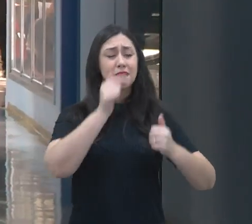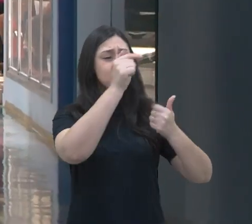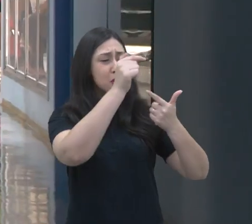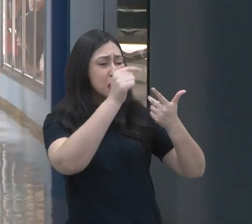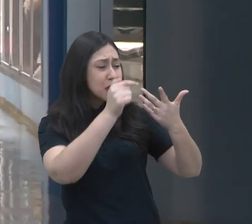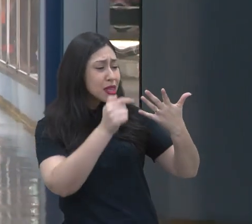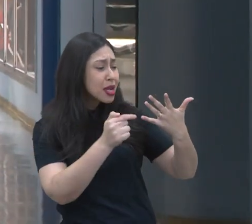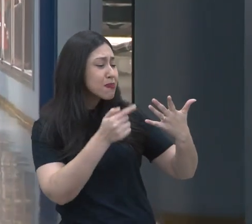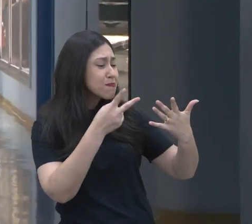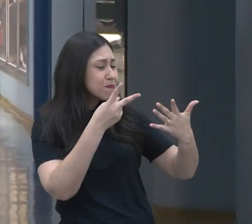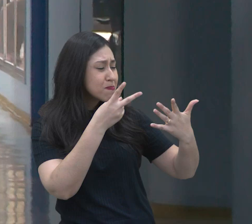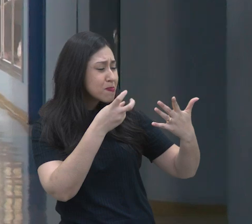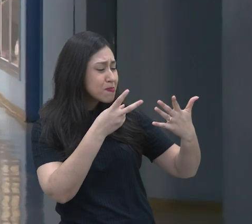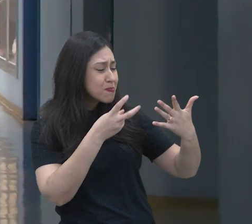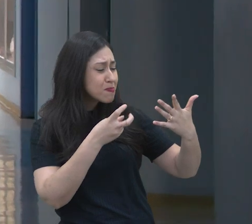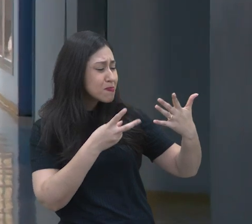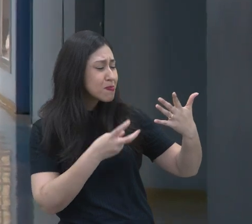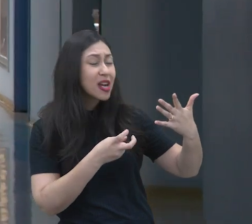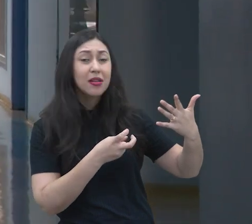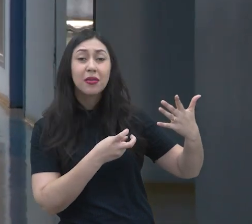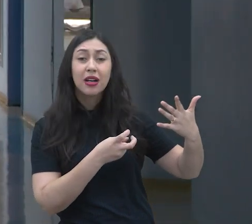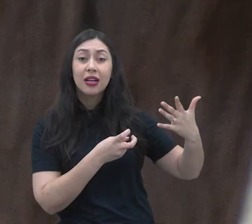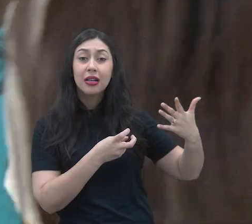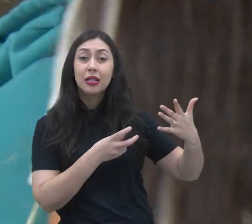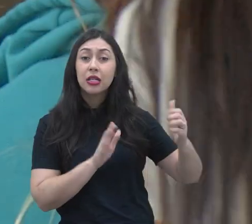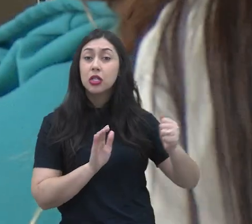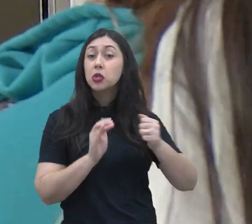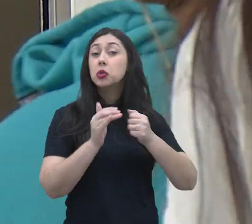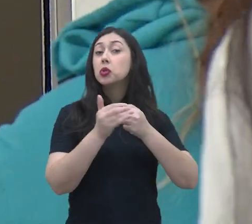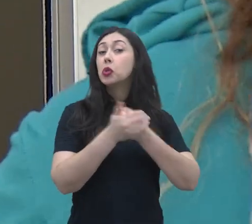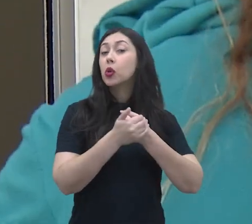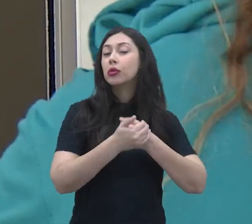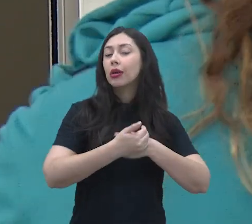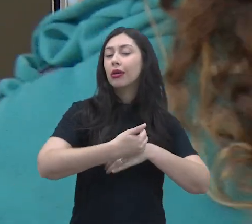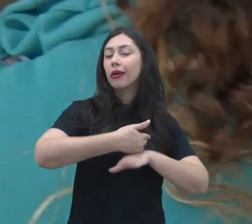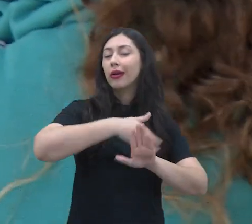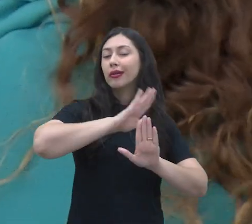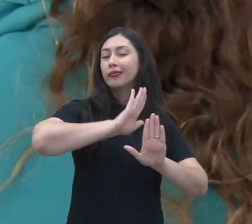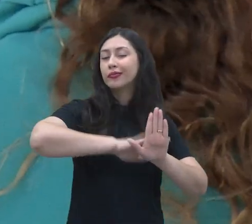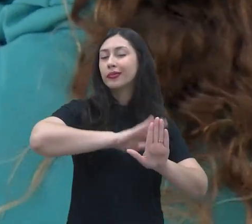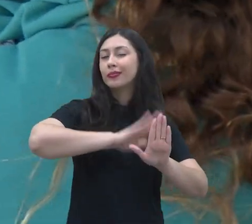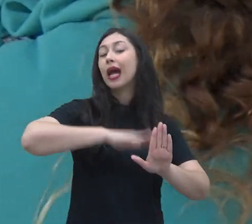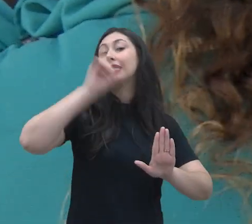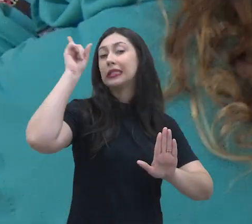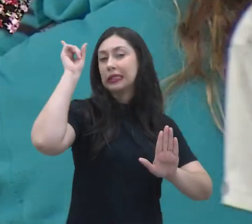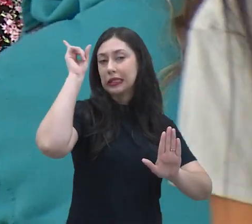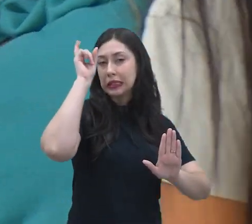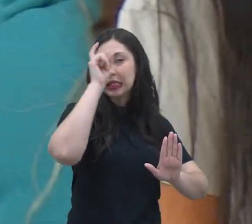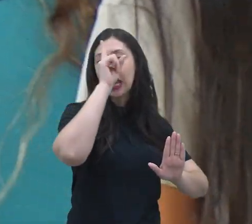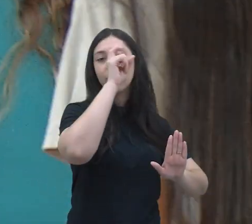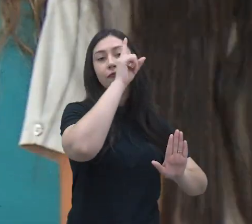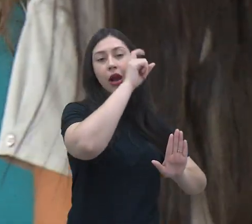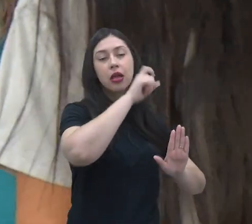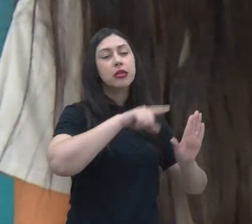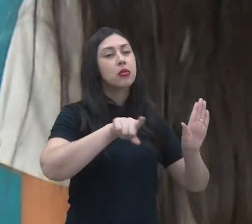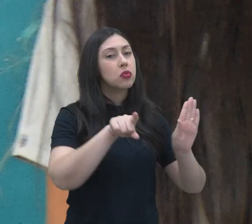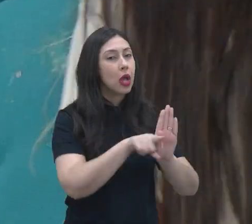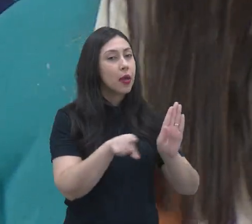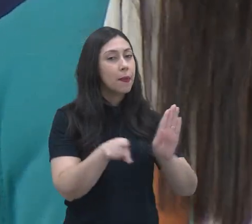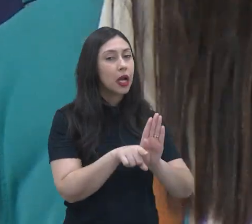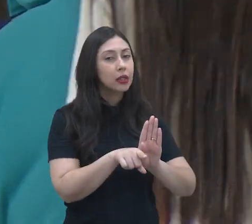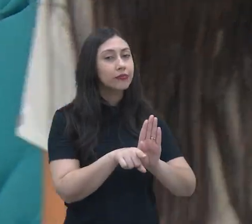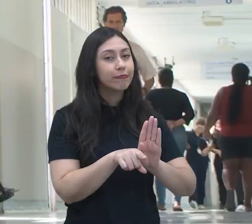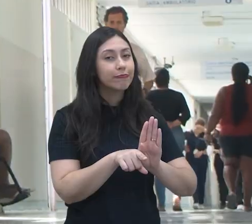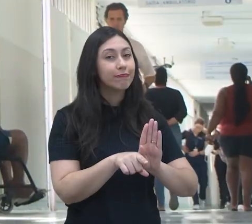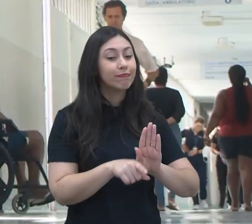esses problemas, mais aparentes para a população, escondem outros motivos que dificultam a execução eficiente